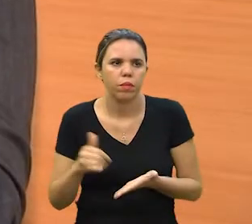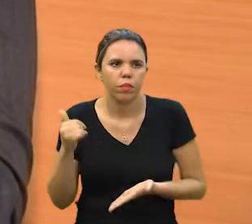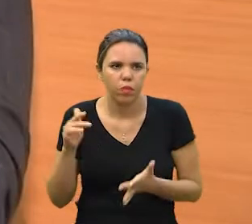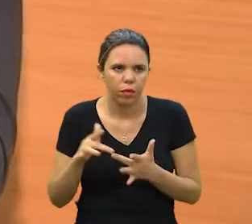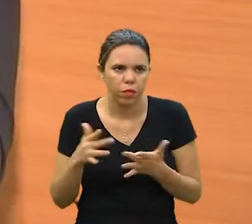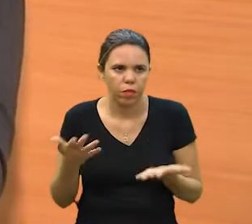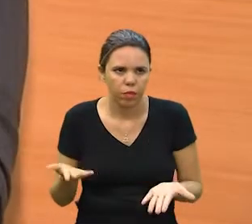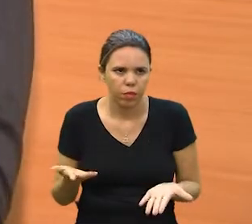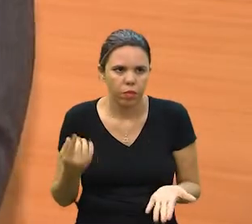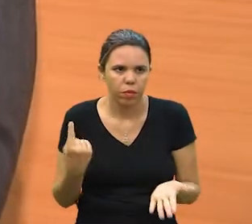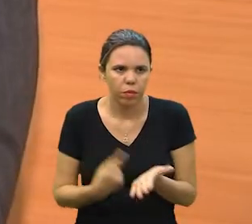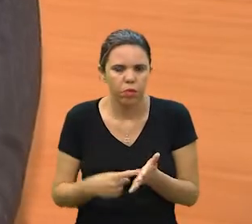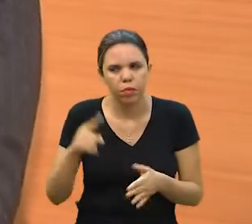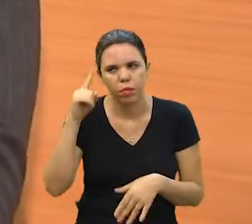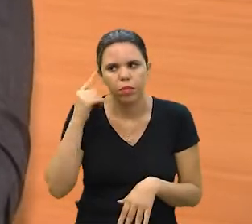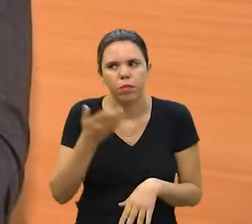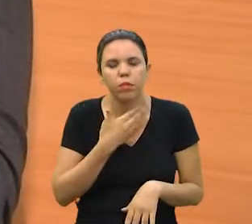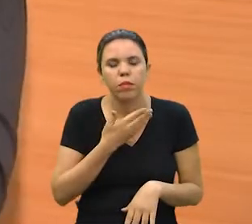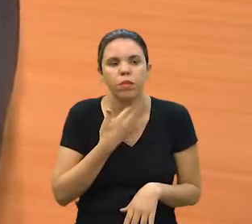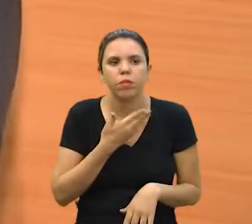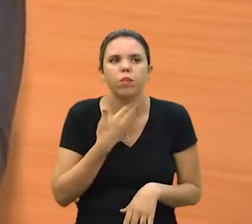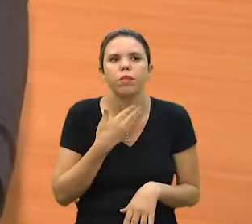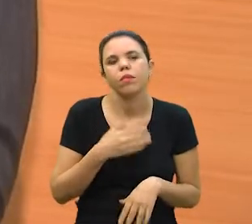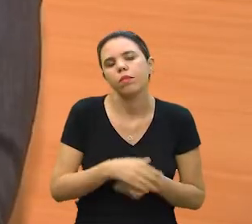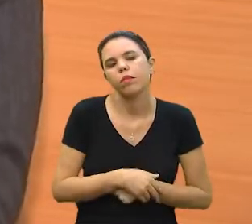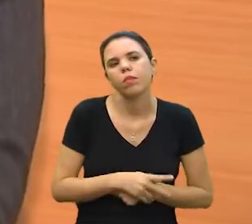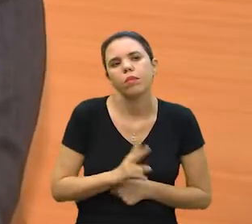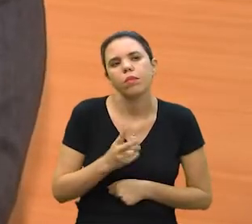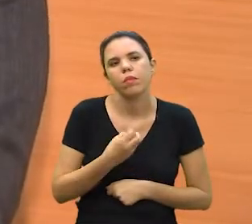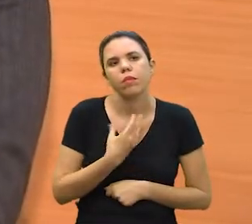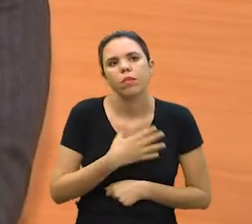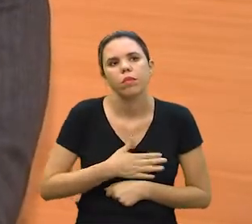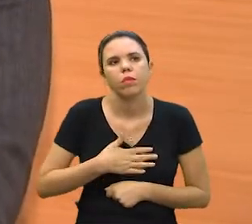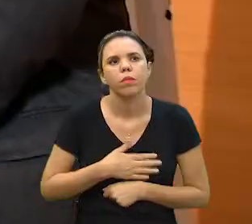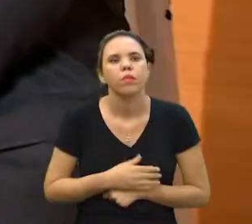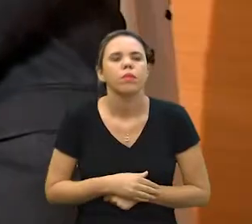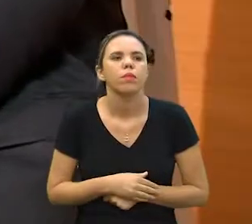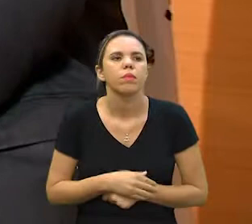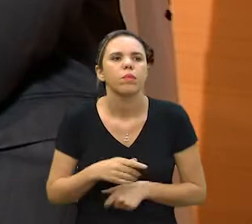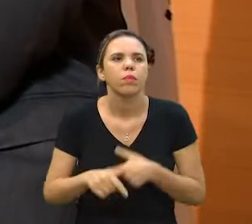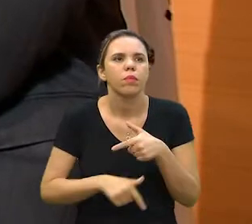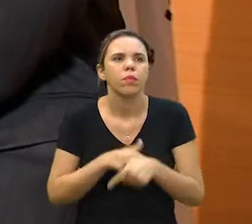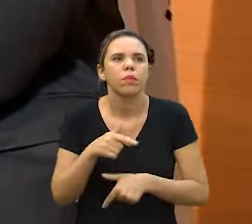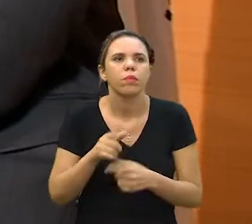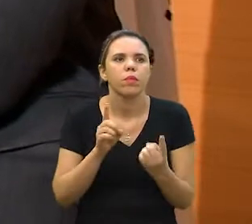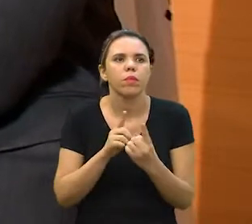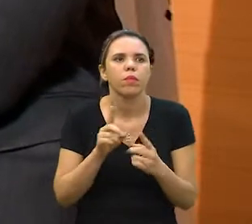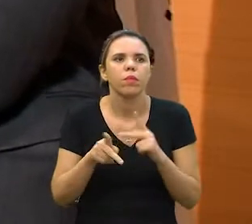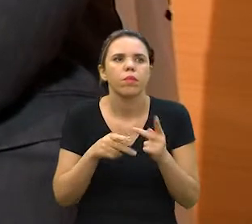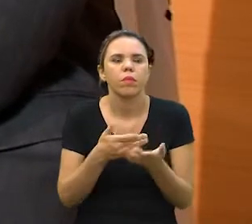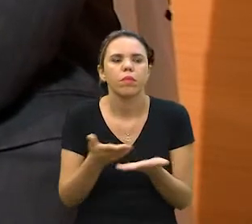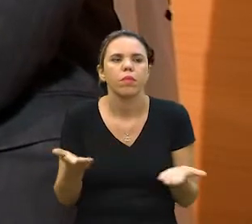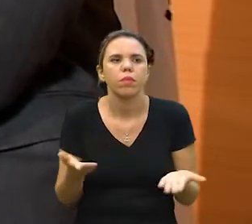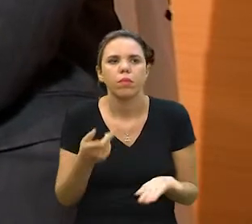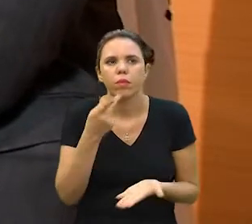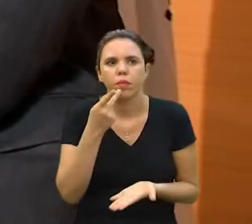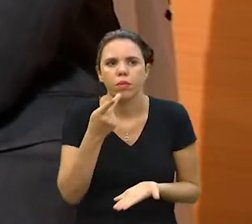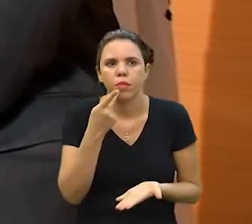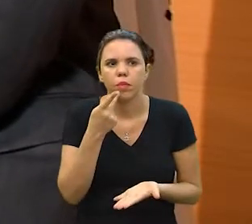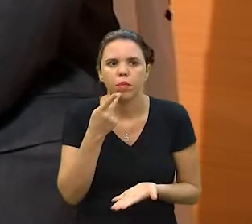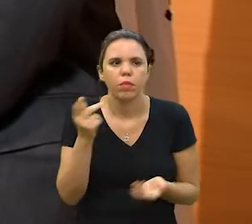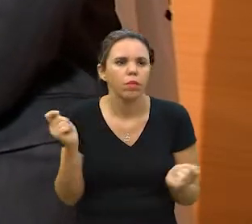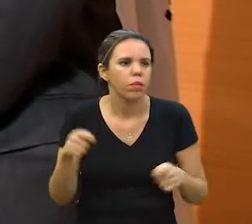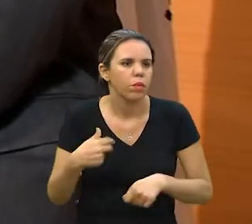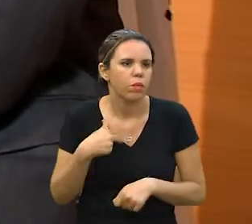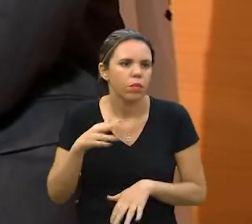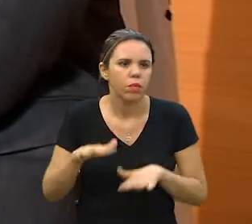tem o telefone, a gente marca um dia, bate um papo, conversa um pouquinho, é sempre bom. E falando em trabalho, em atender a população, você disse aí,